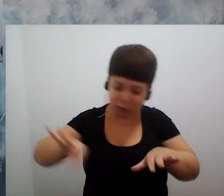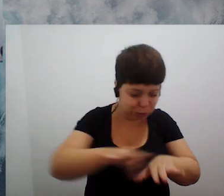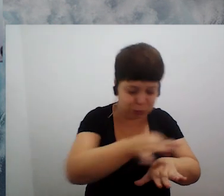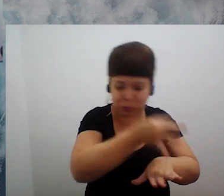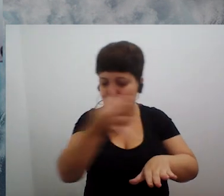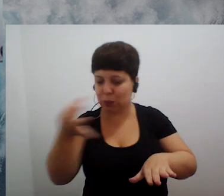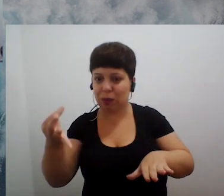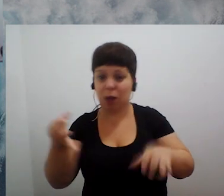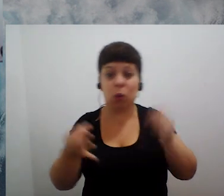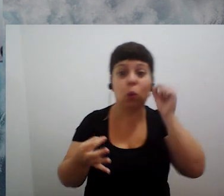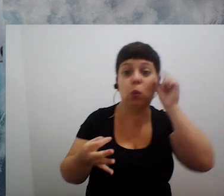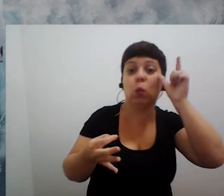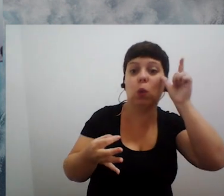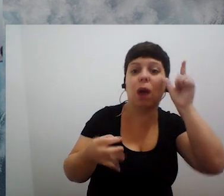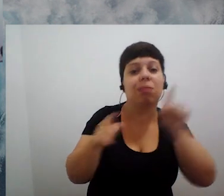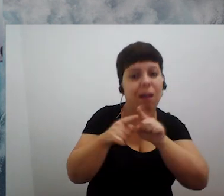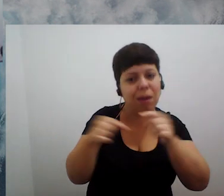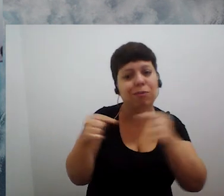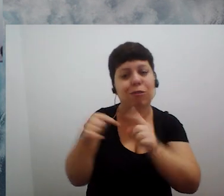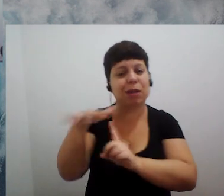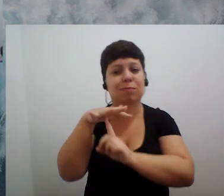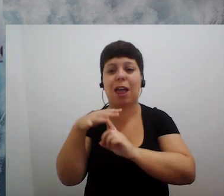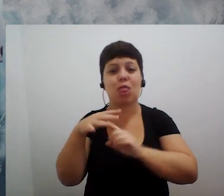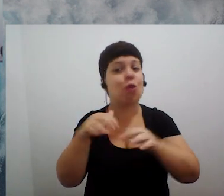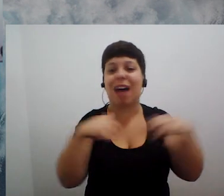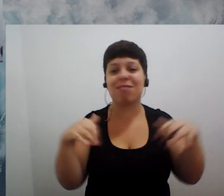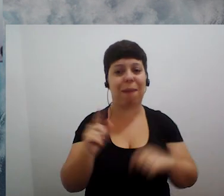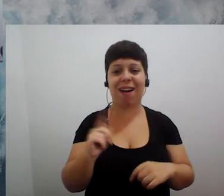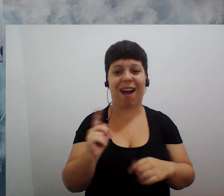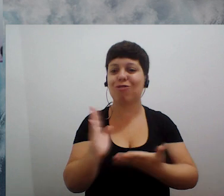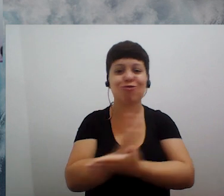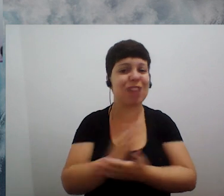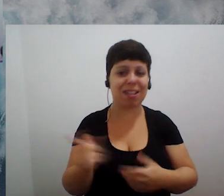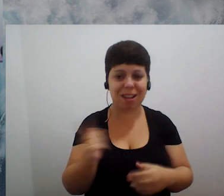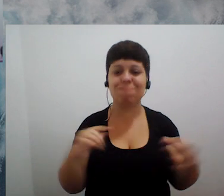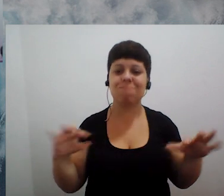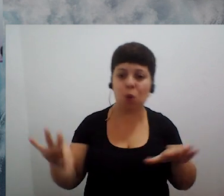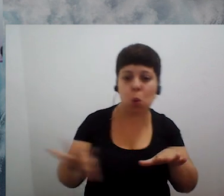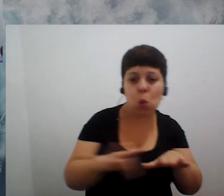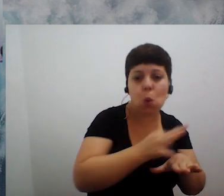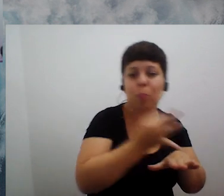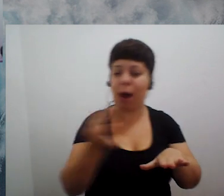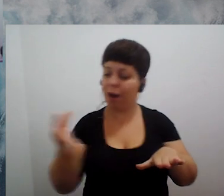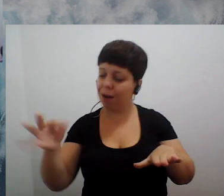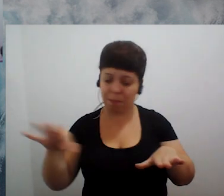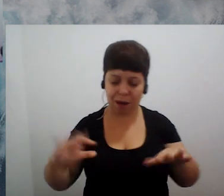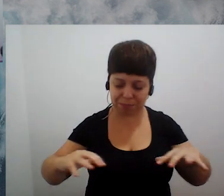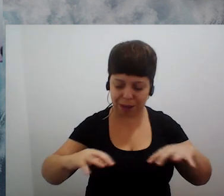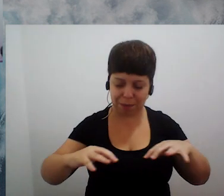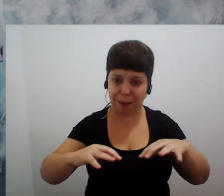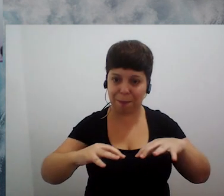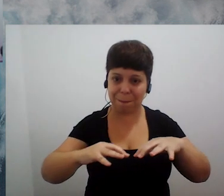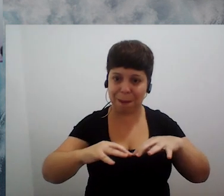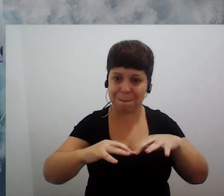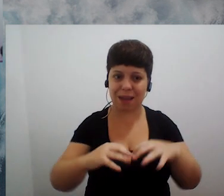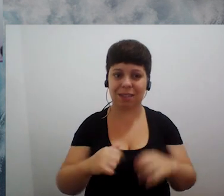de que falar sobre cultura também é falar sobre meio ambiente, e que isso está tudo interligado e que a gente precisa sim reforçar essas